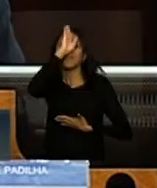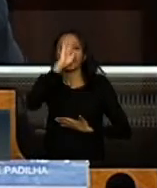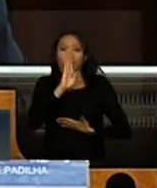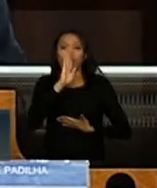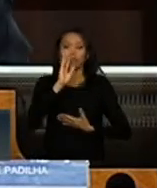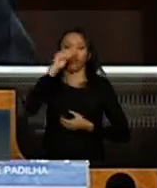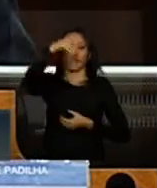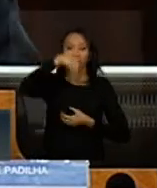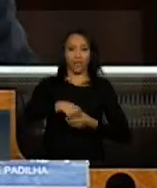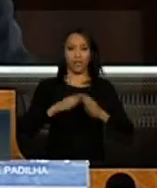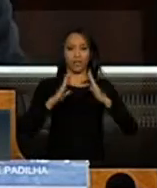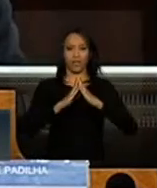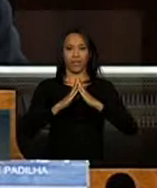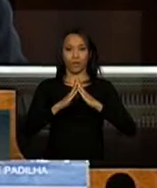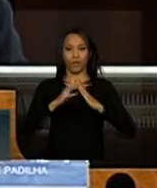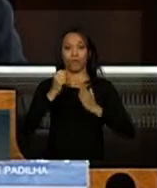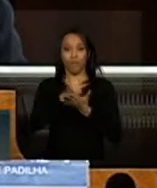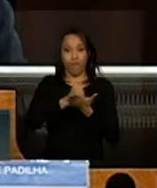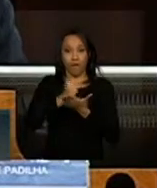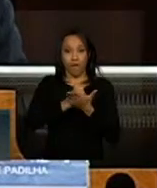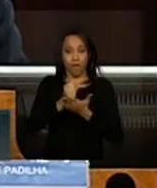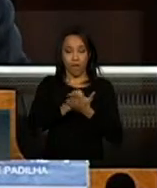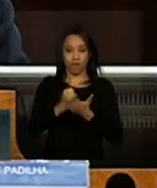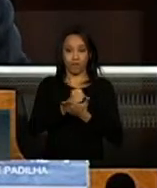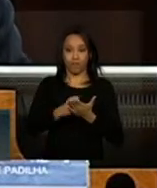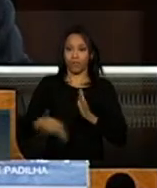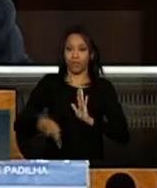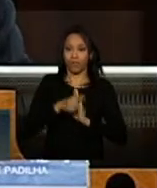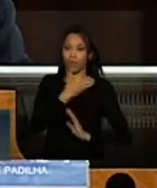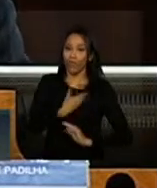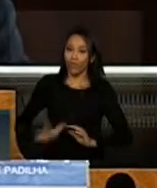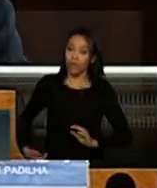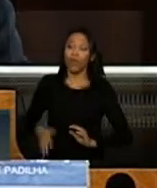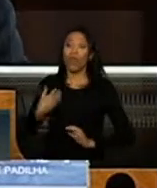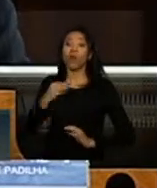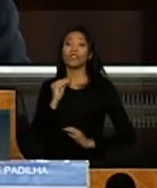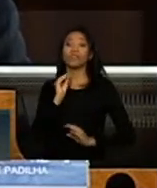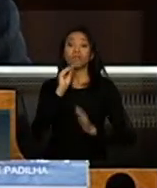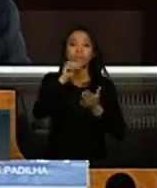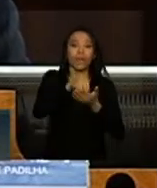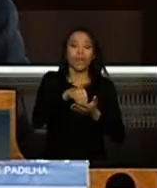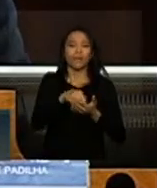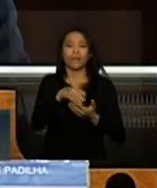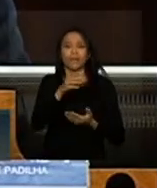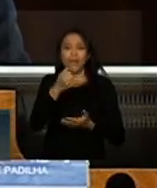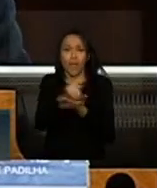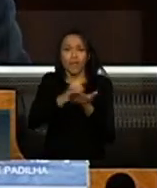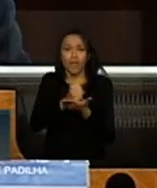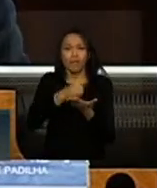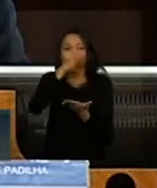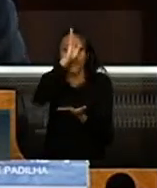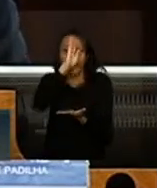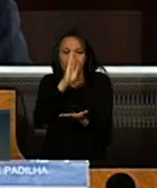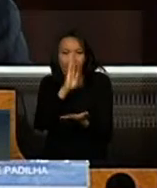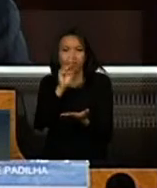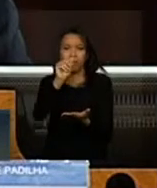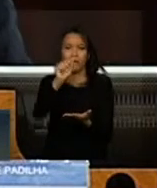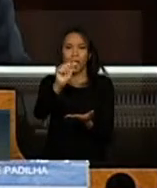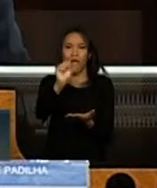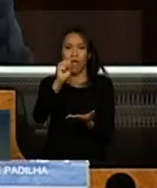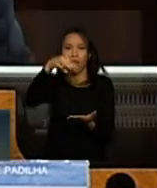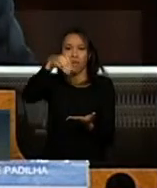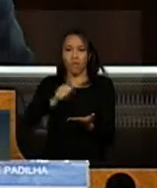farmácia popular. Nós decidimos colocar o remédio para asma de graça na farmácia popular em junho de